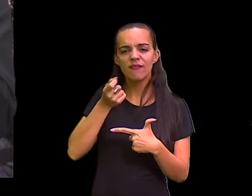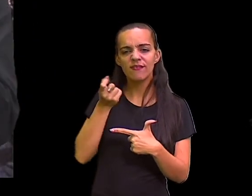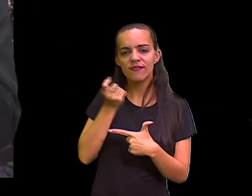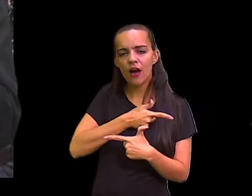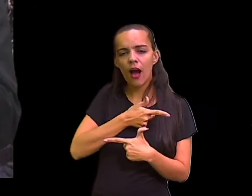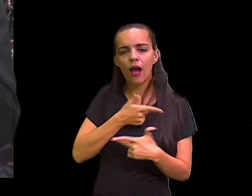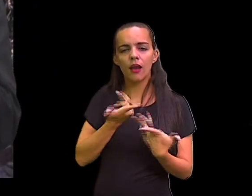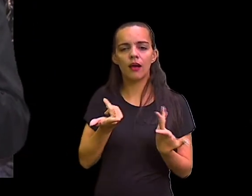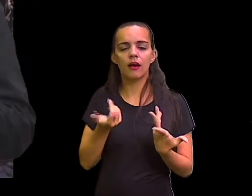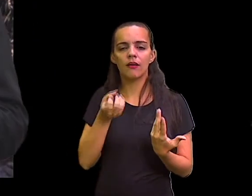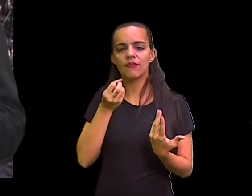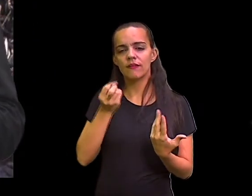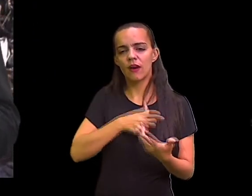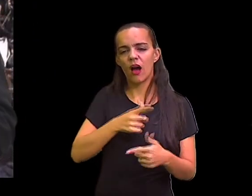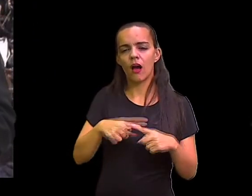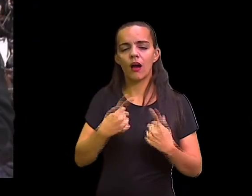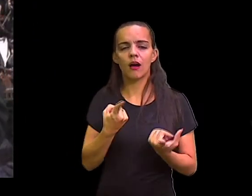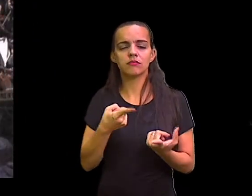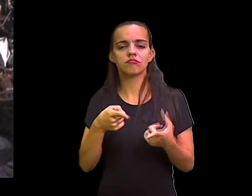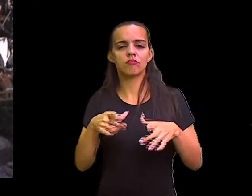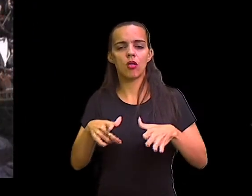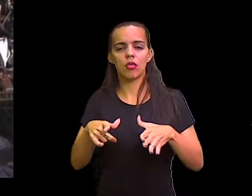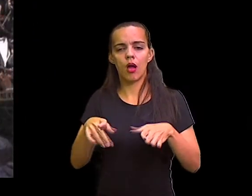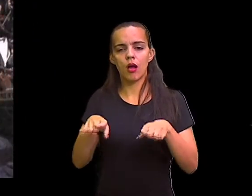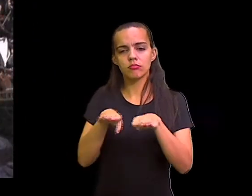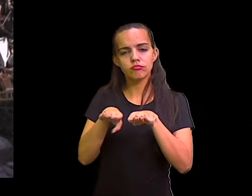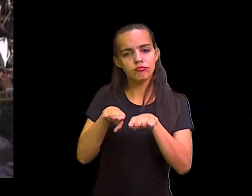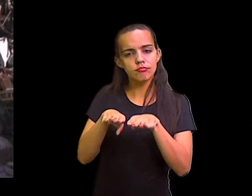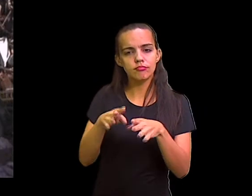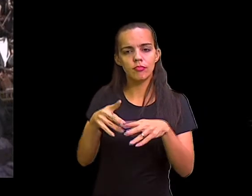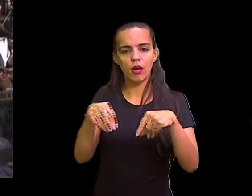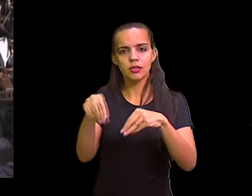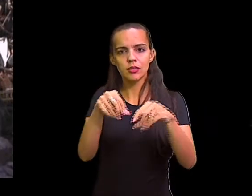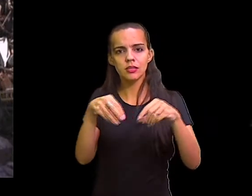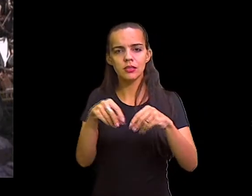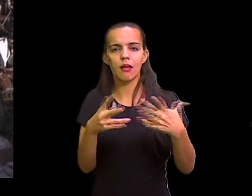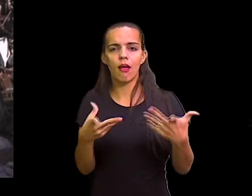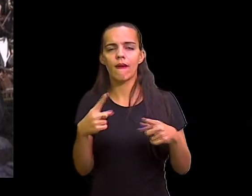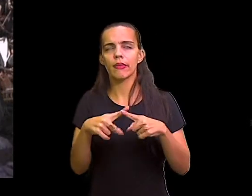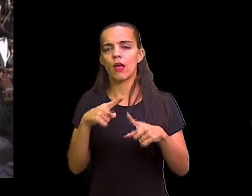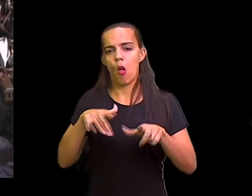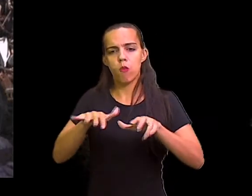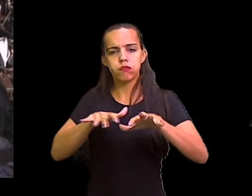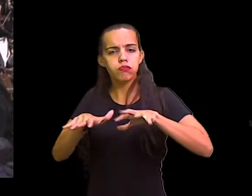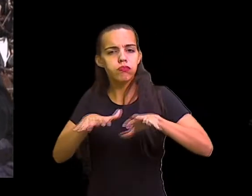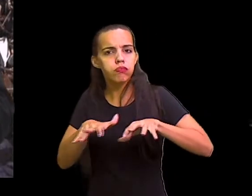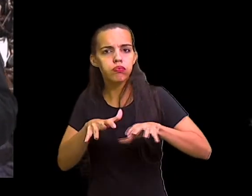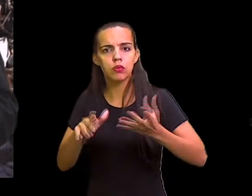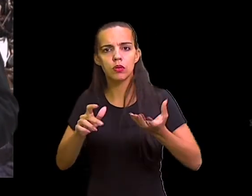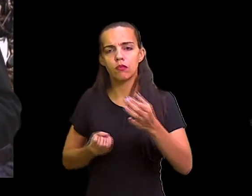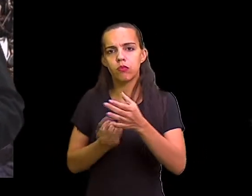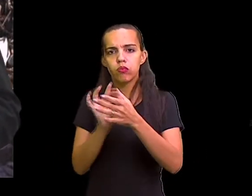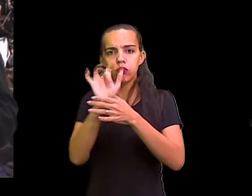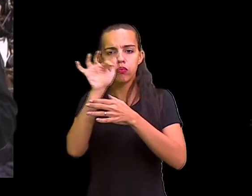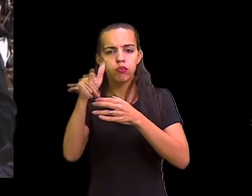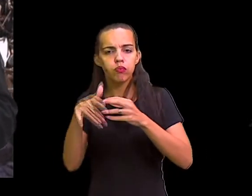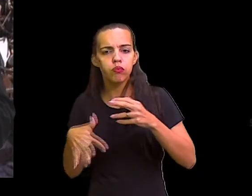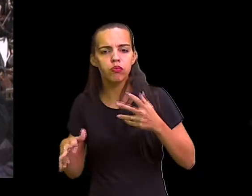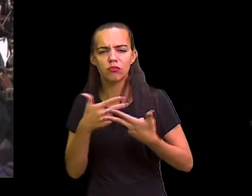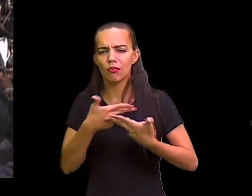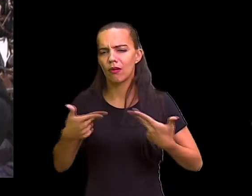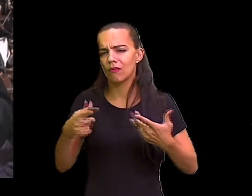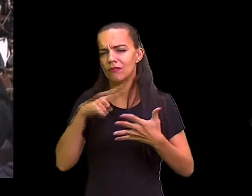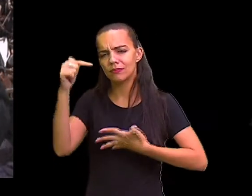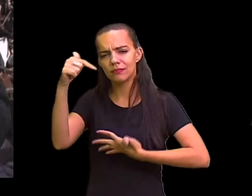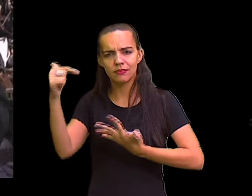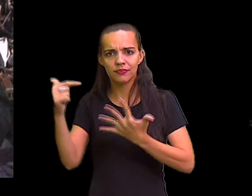das placas tectônicas. Então, os terremotos, os vulcões sempre estão